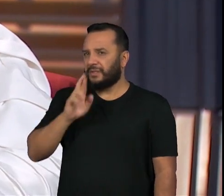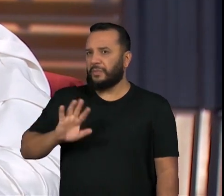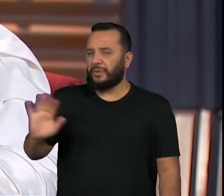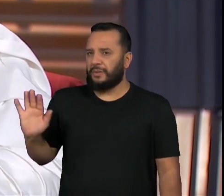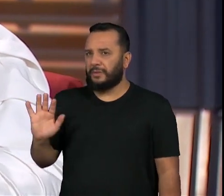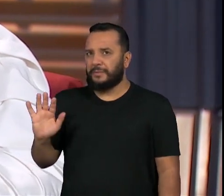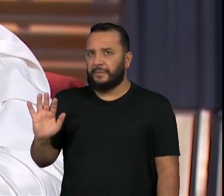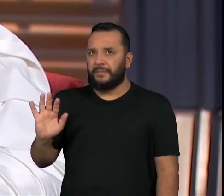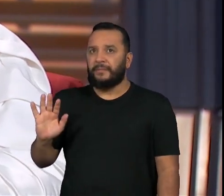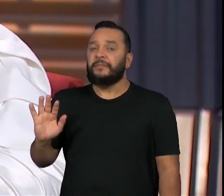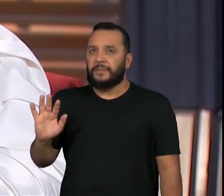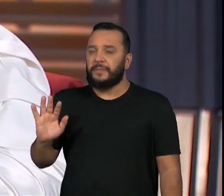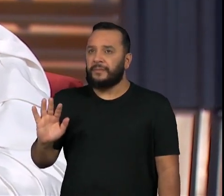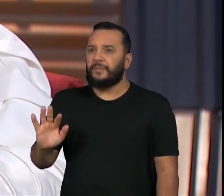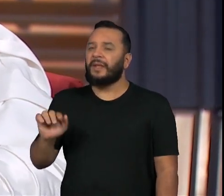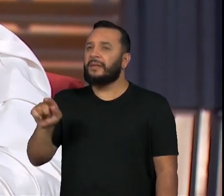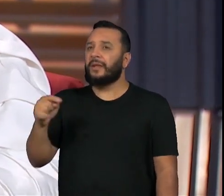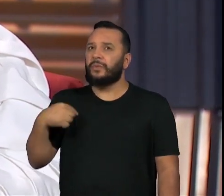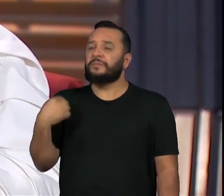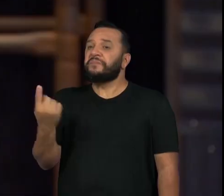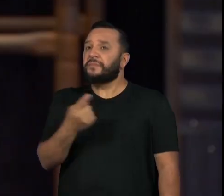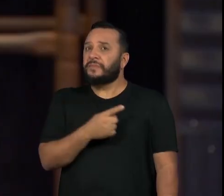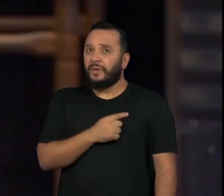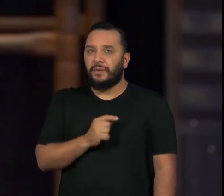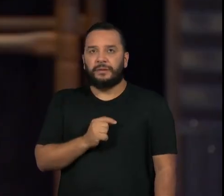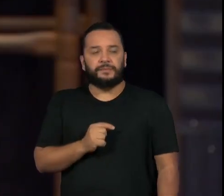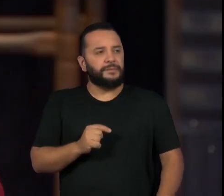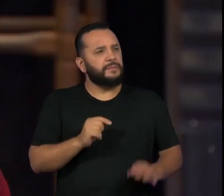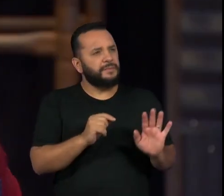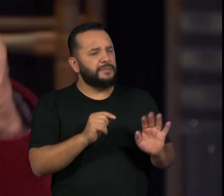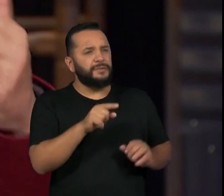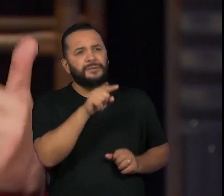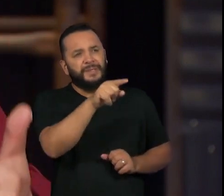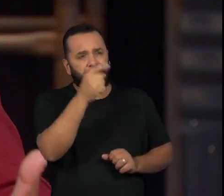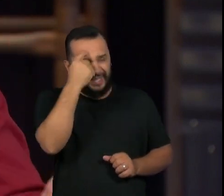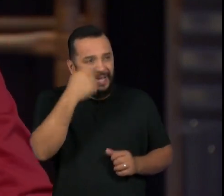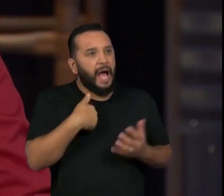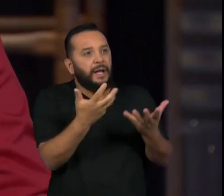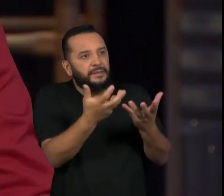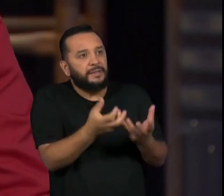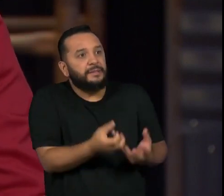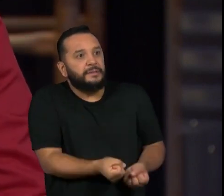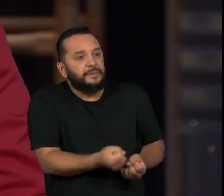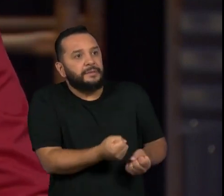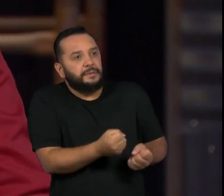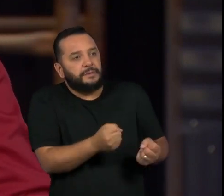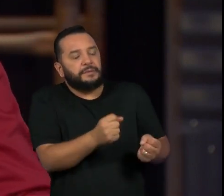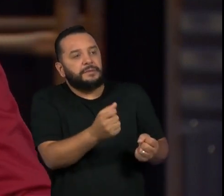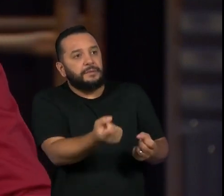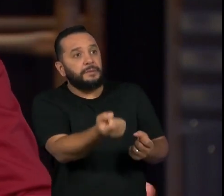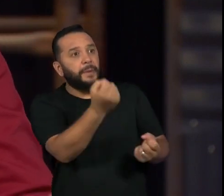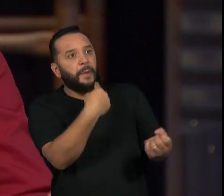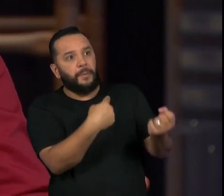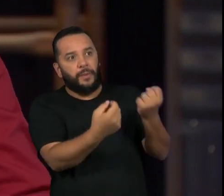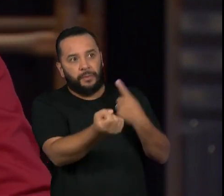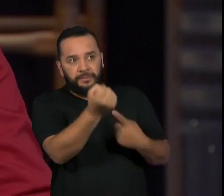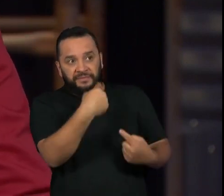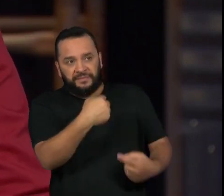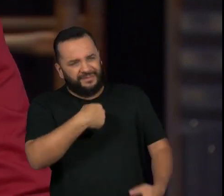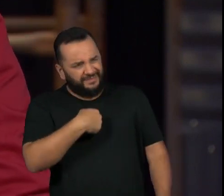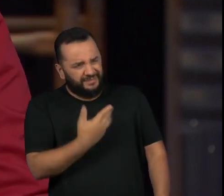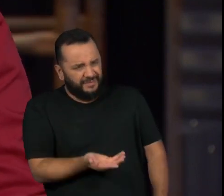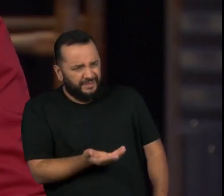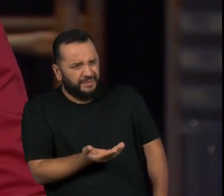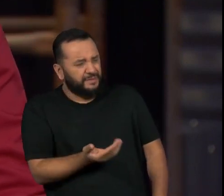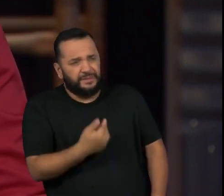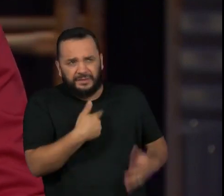contexto, a gente não vai abraçar o algoz seria acolher uma agressão. Uma agressão. Que não